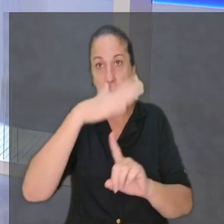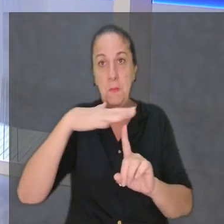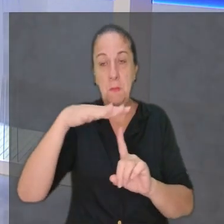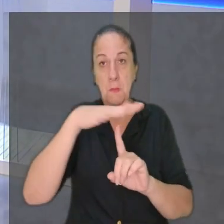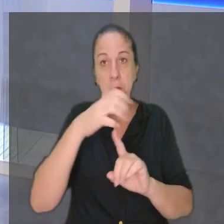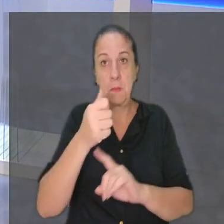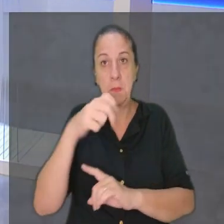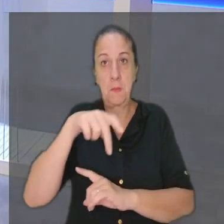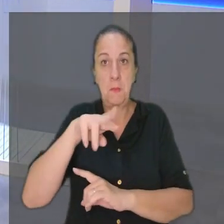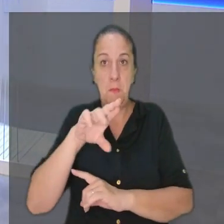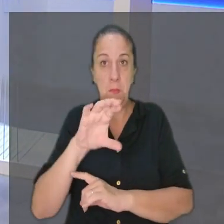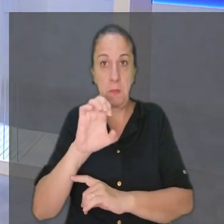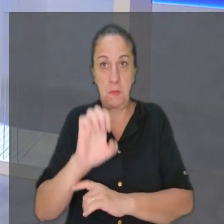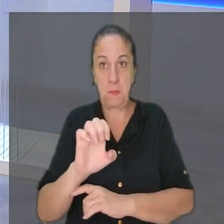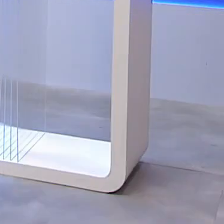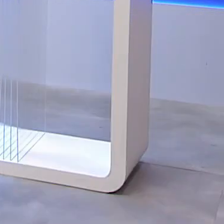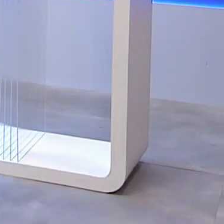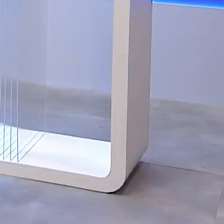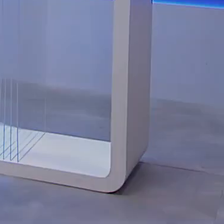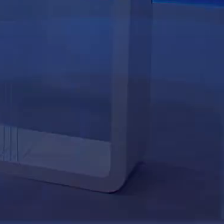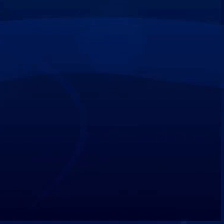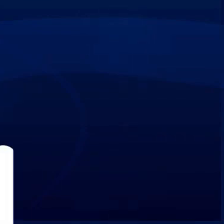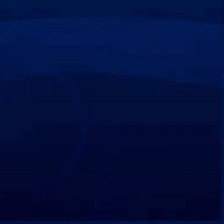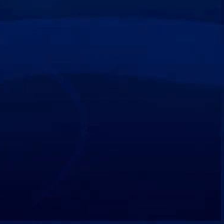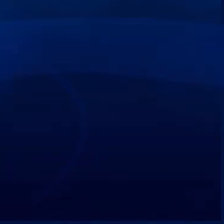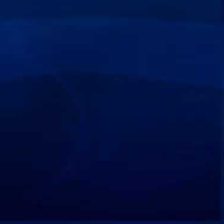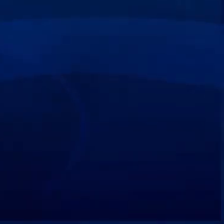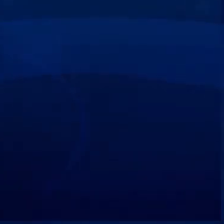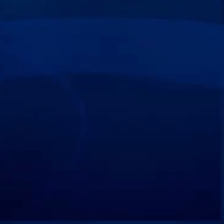dano moral. A gente volta em instantes.